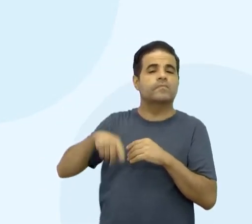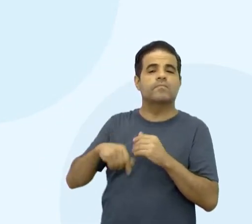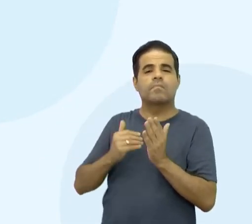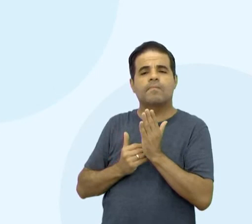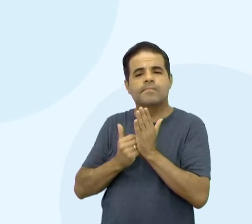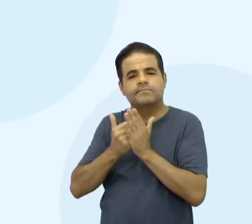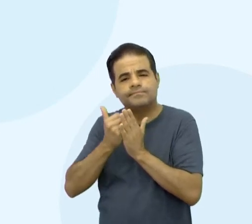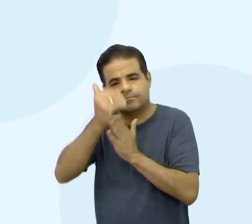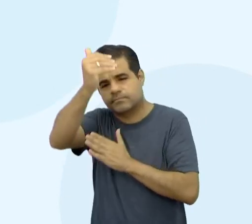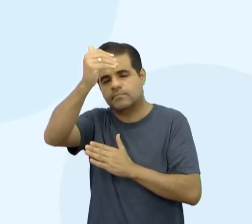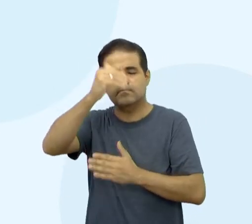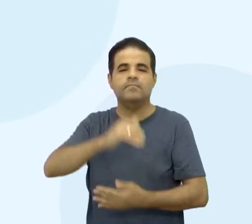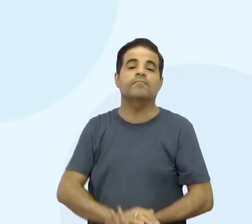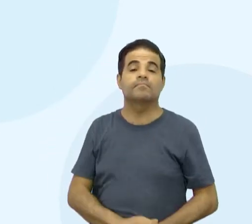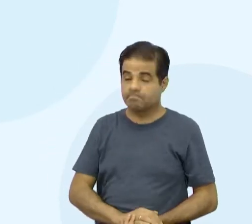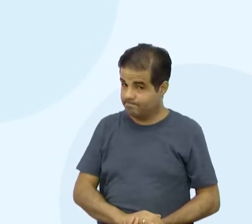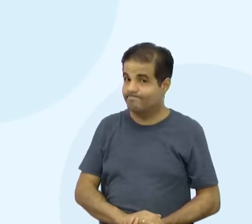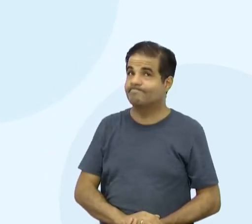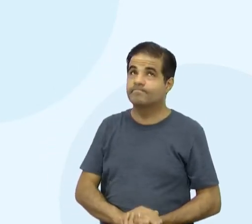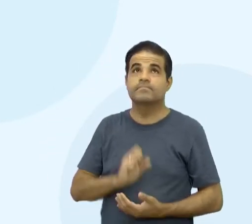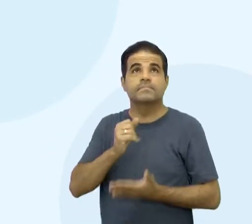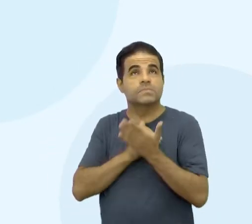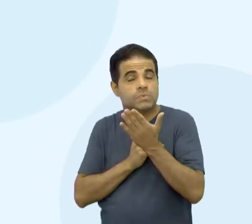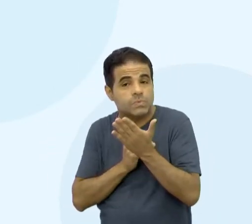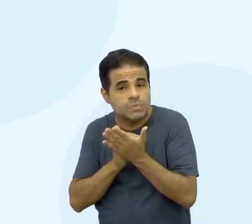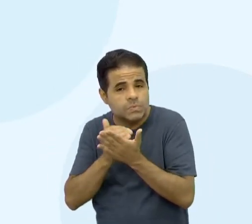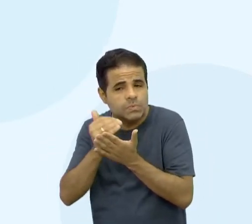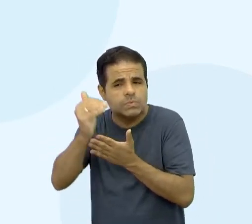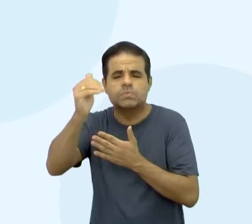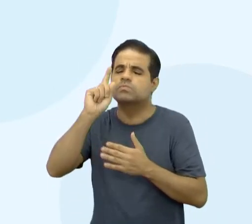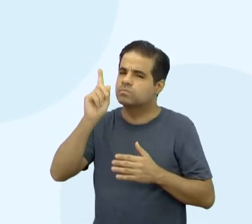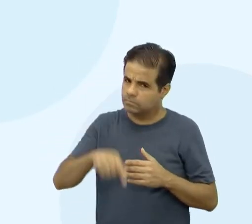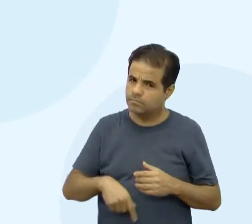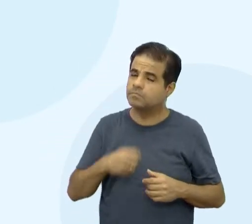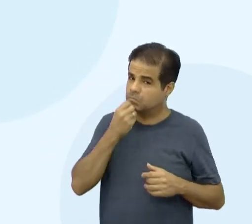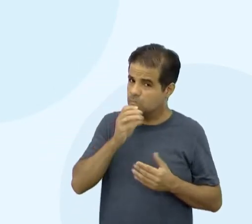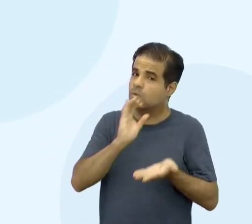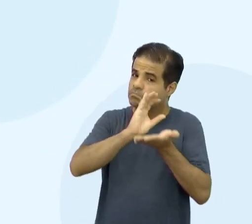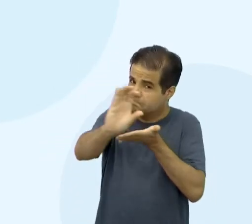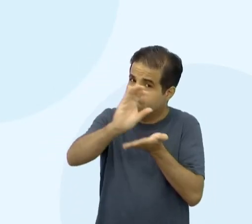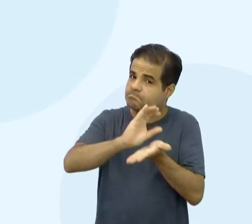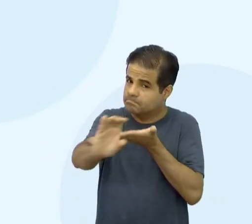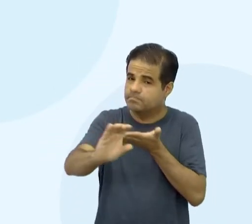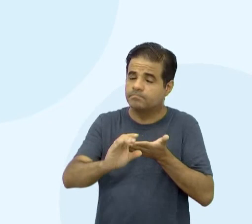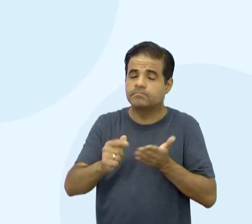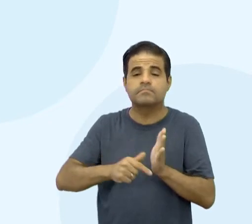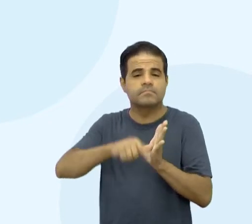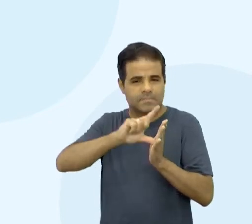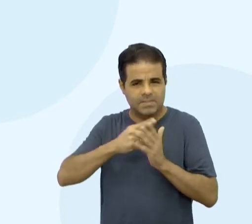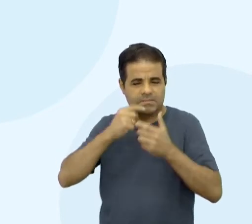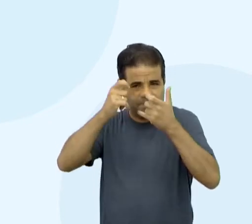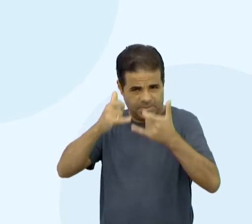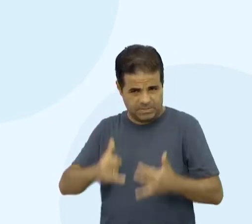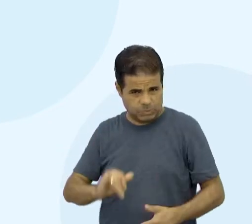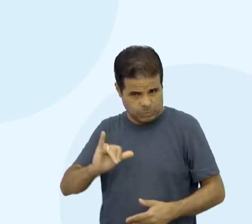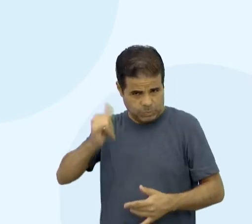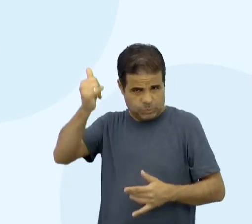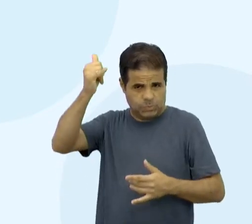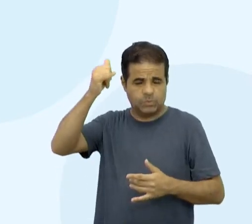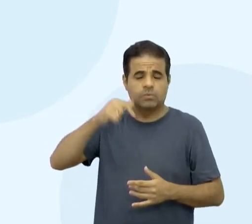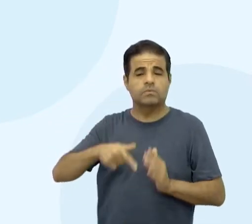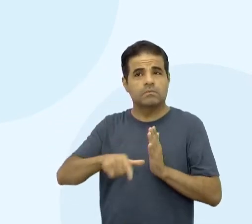aumenta exponencialmente. E se ele aumenta exponencialmente, é um bom investimento. E antes de falar de juros para a